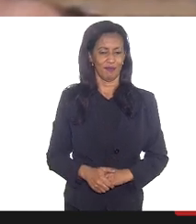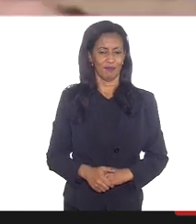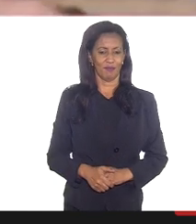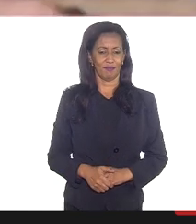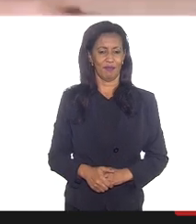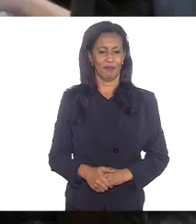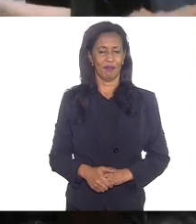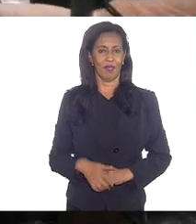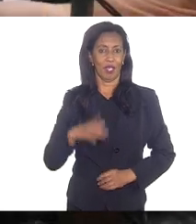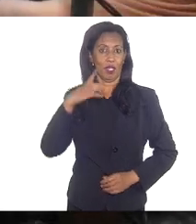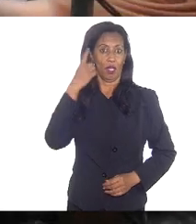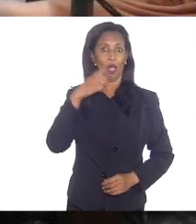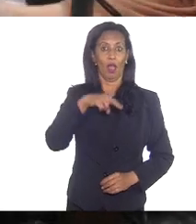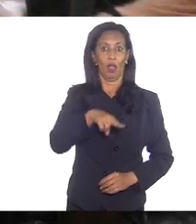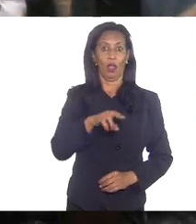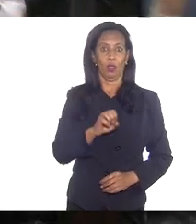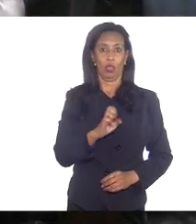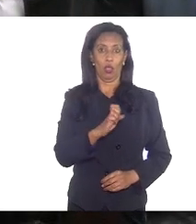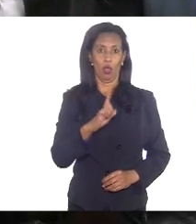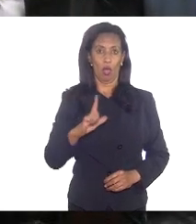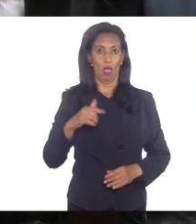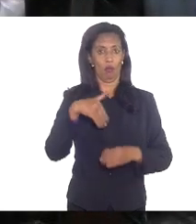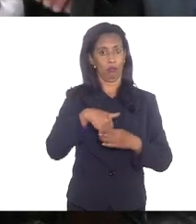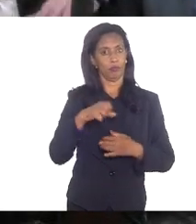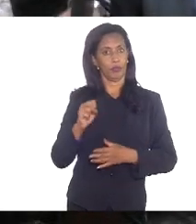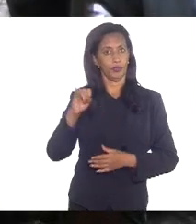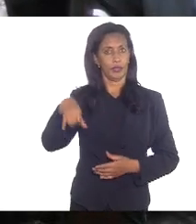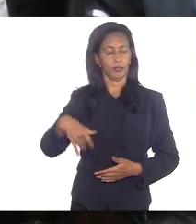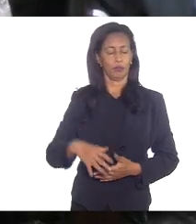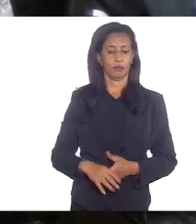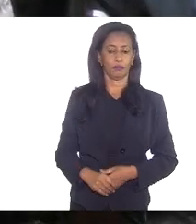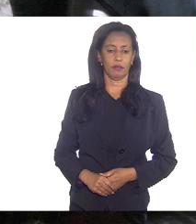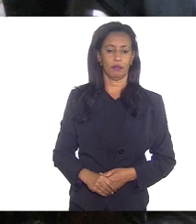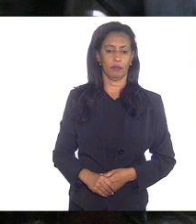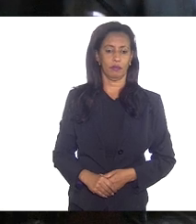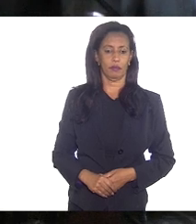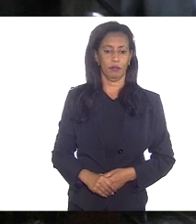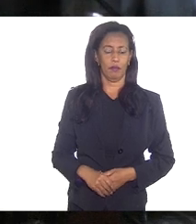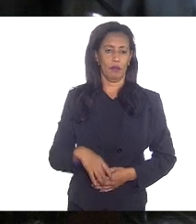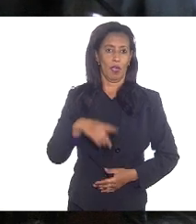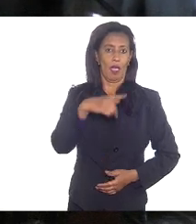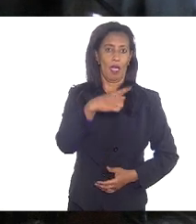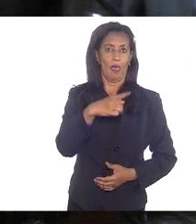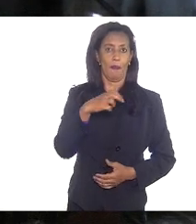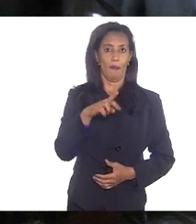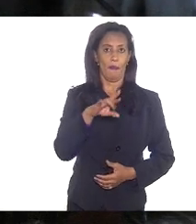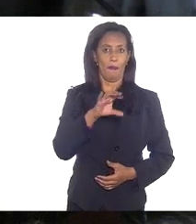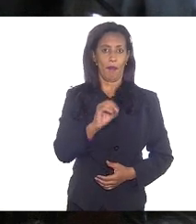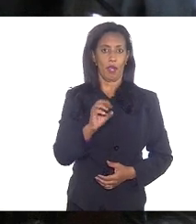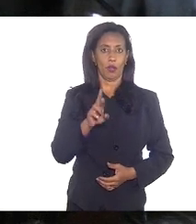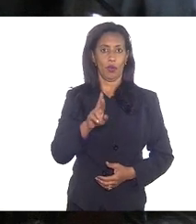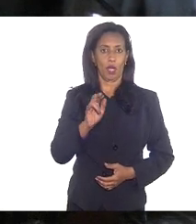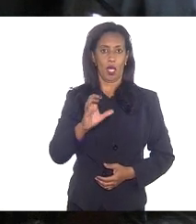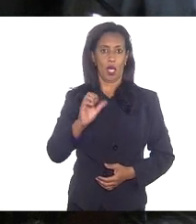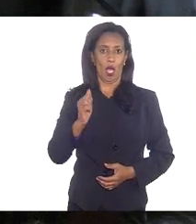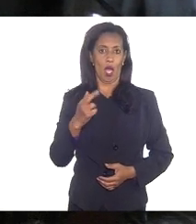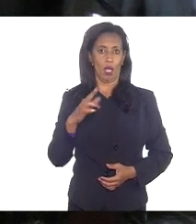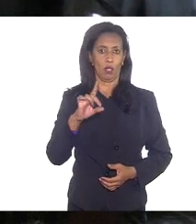Deputado Noel de Carvalho, votou sim. Deputado Pedro Ricardo.